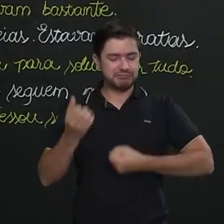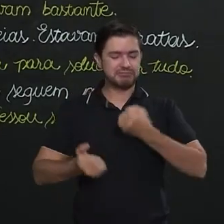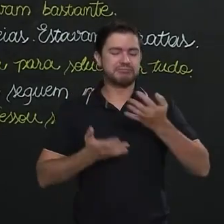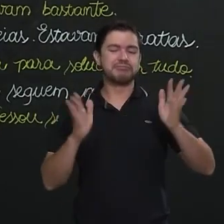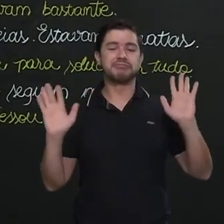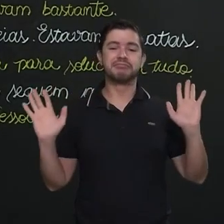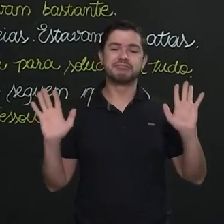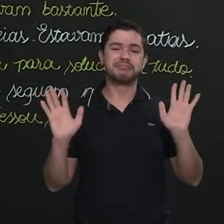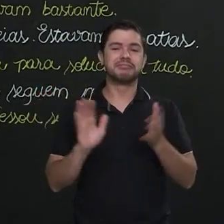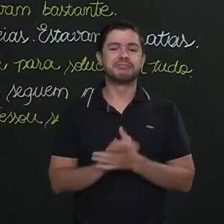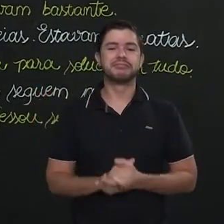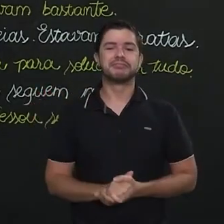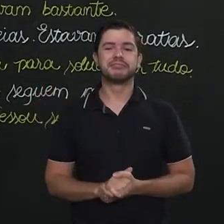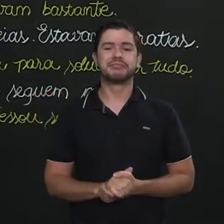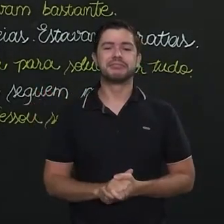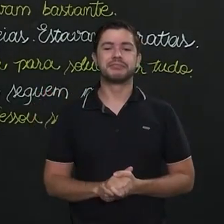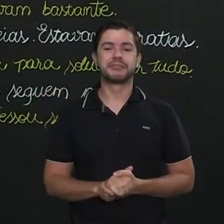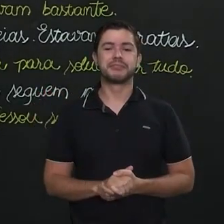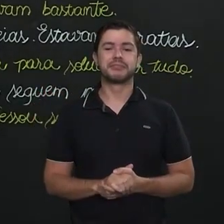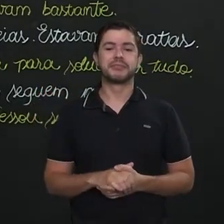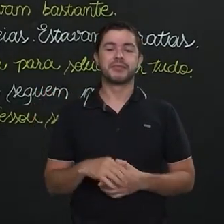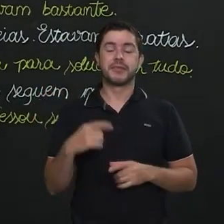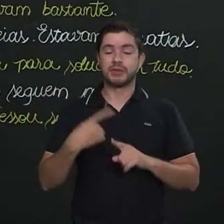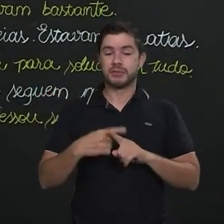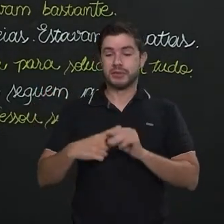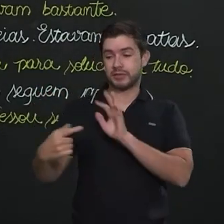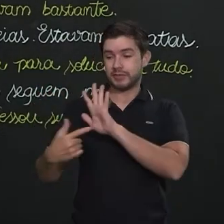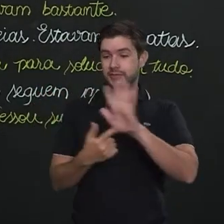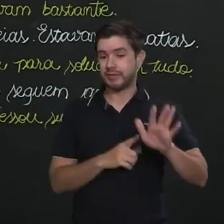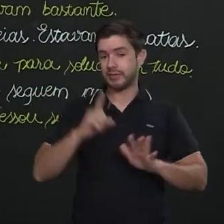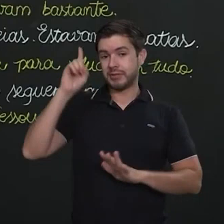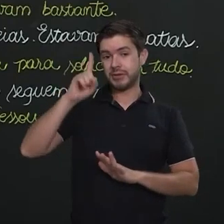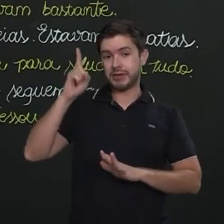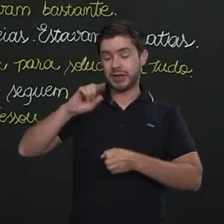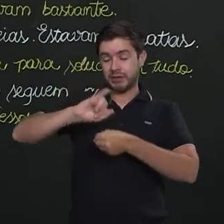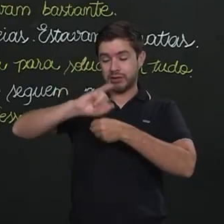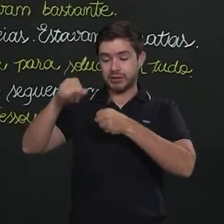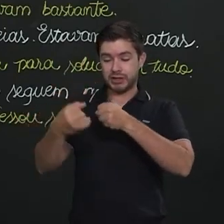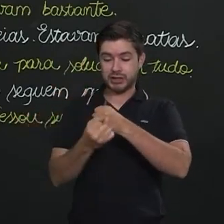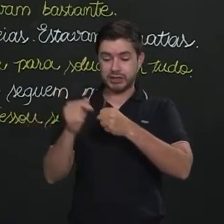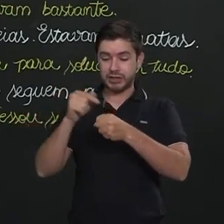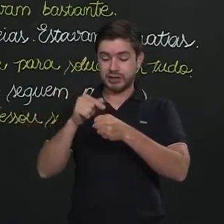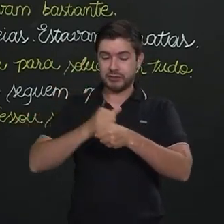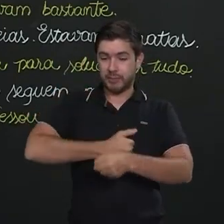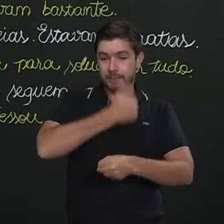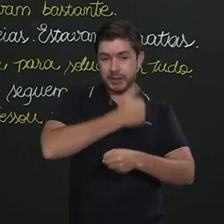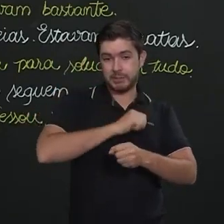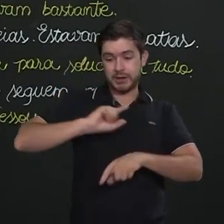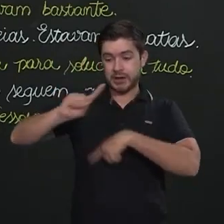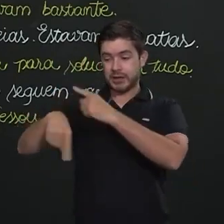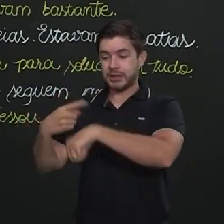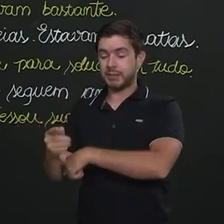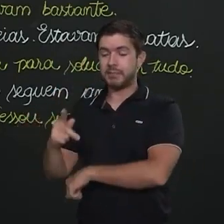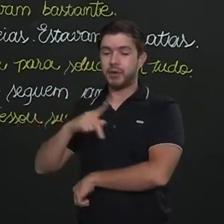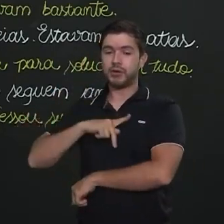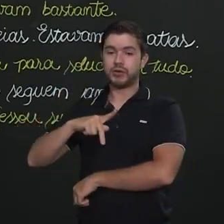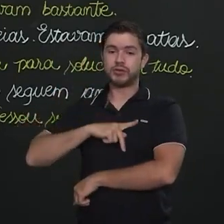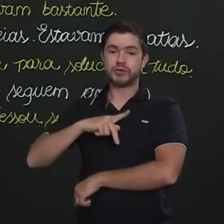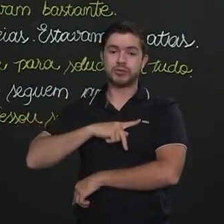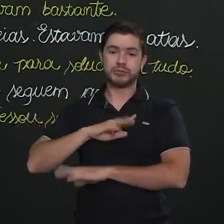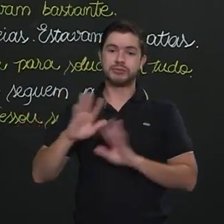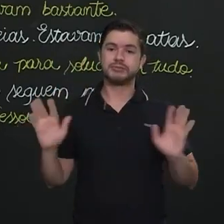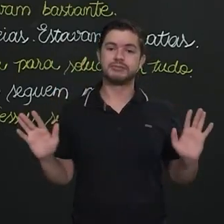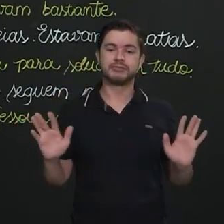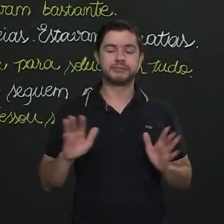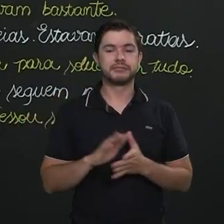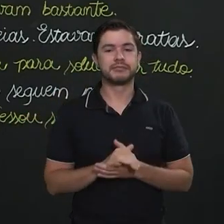sua ideia e o seu percurso. É a recomendação, nesse caso, quando o adjetivo vem antes. Há uma concordância com o